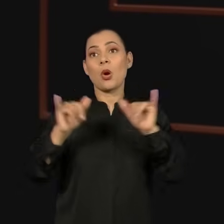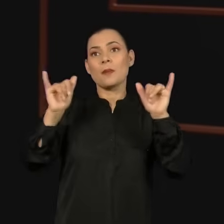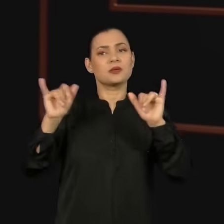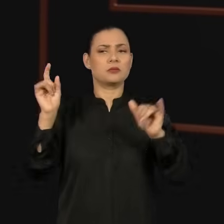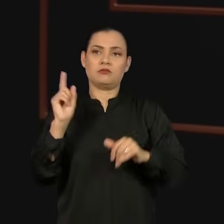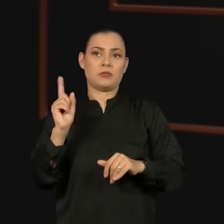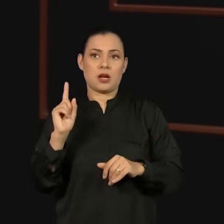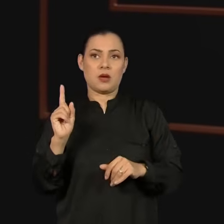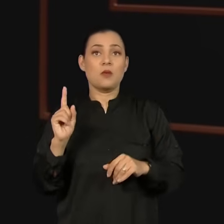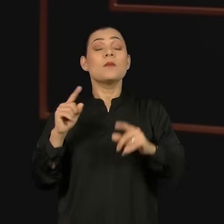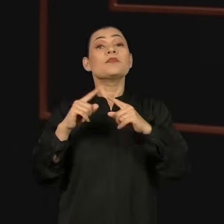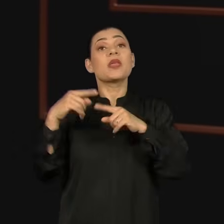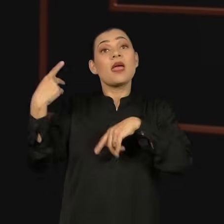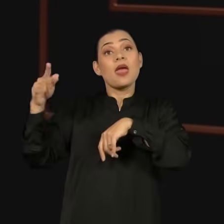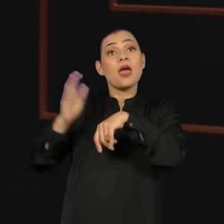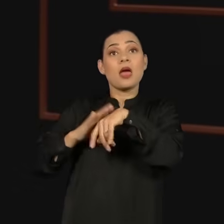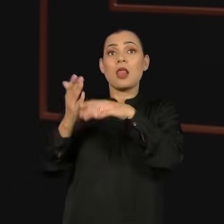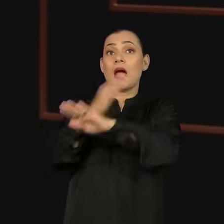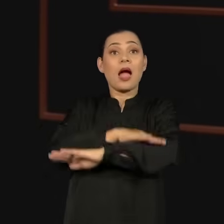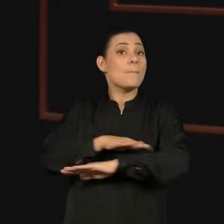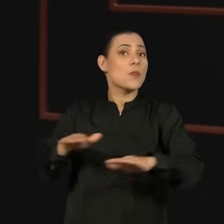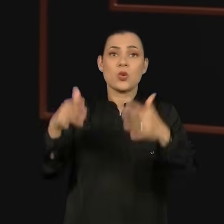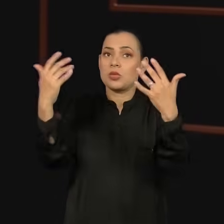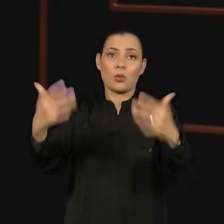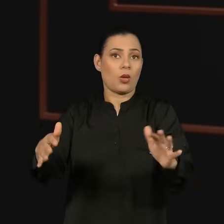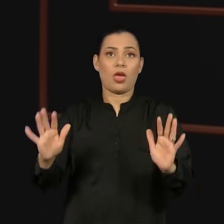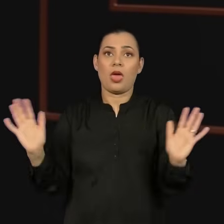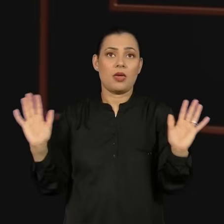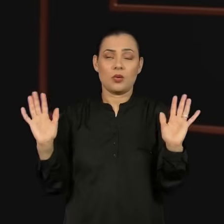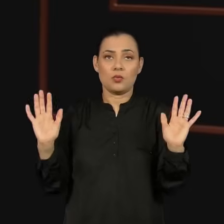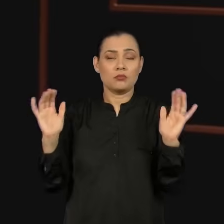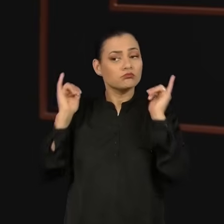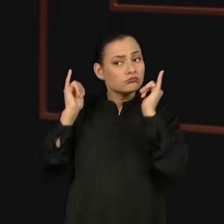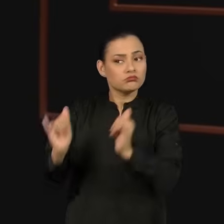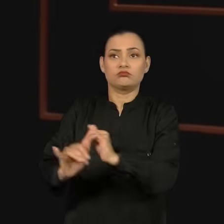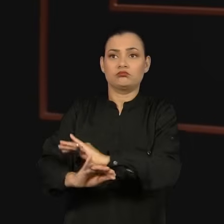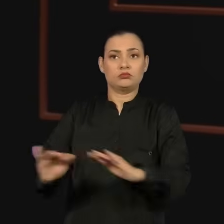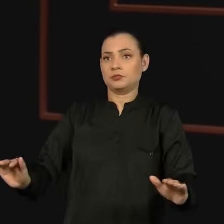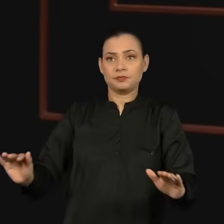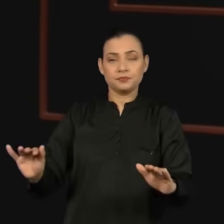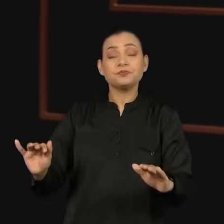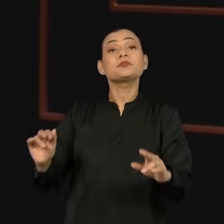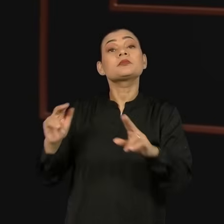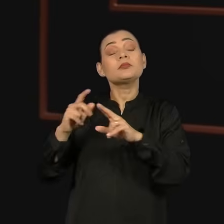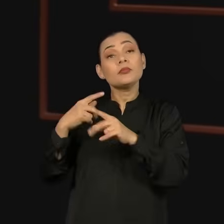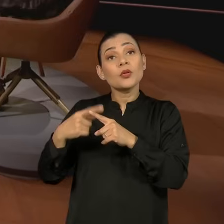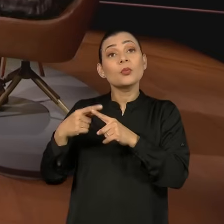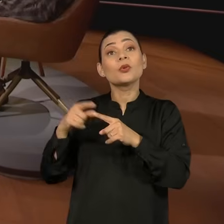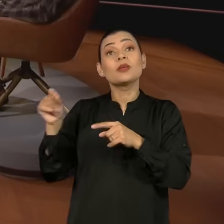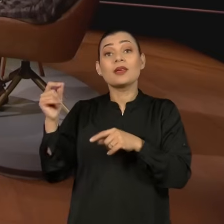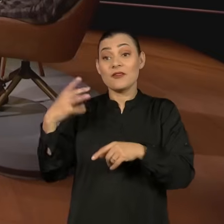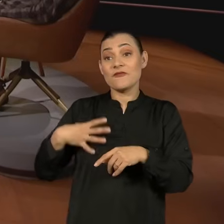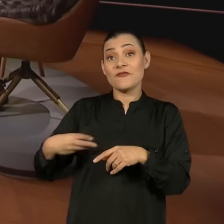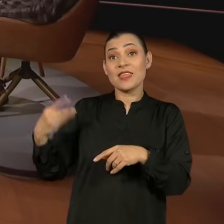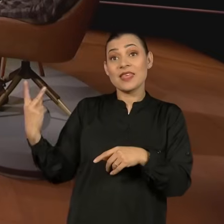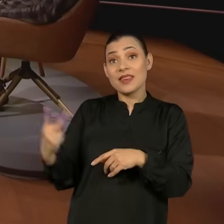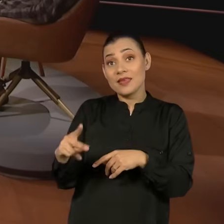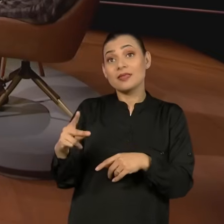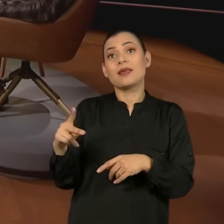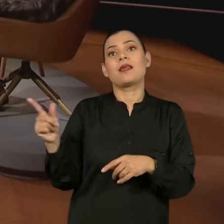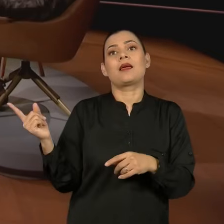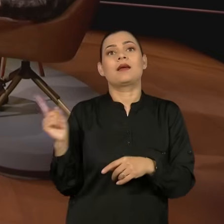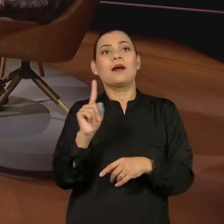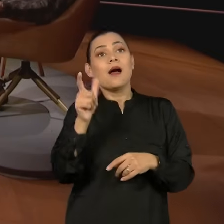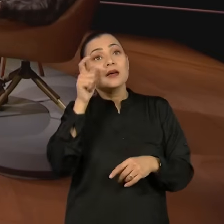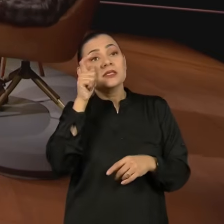né? Ela mesma falou, olha, não quero mais fazer isso. Porque ela queria fazer um programa que a Sasha pudesse assistir, entendeu?